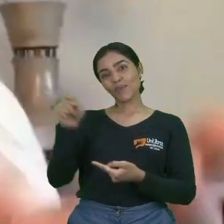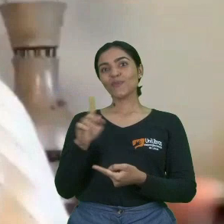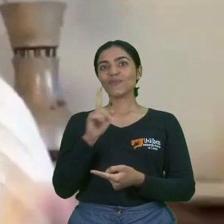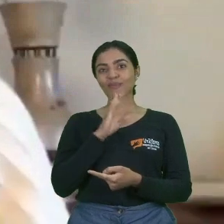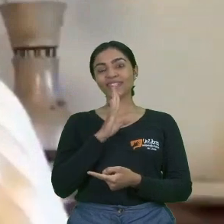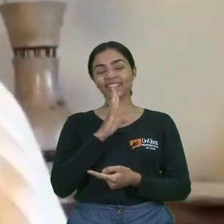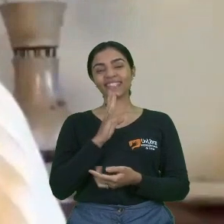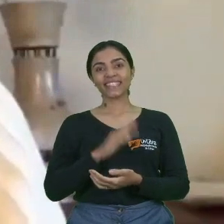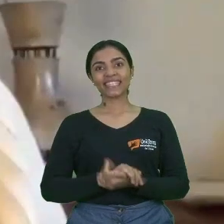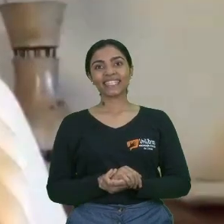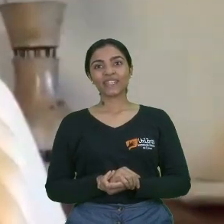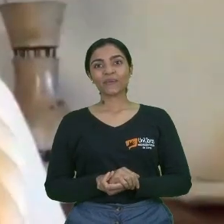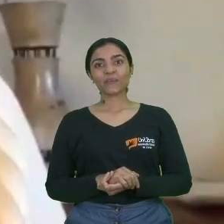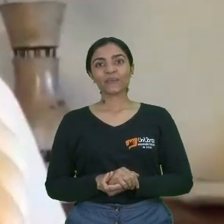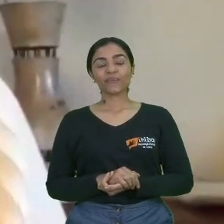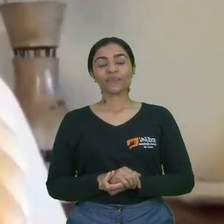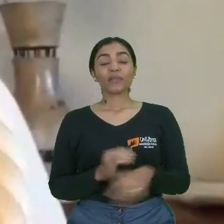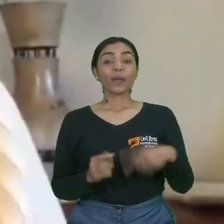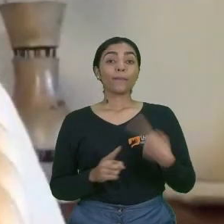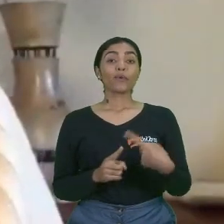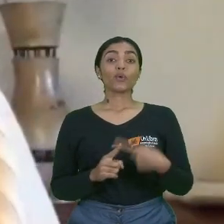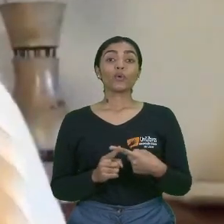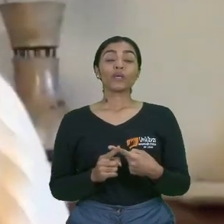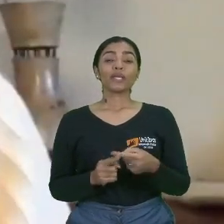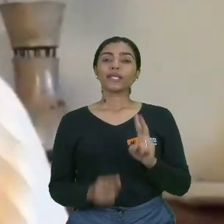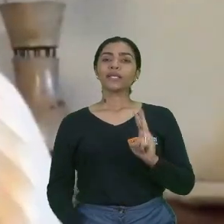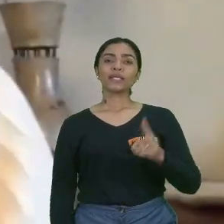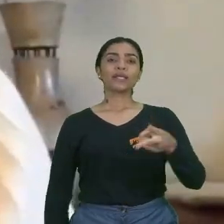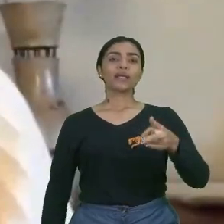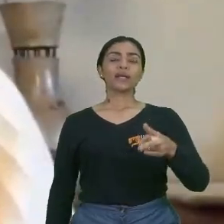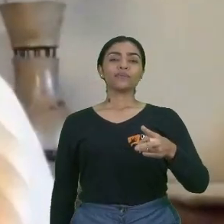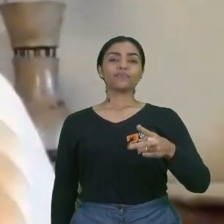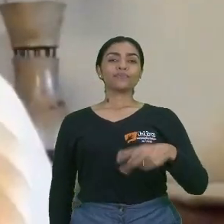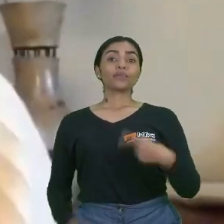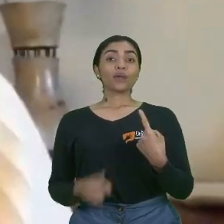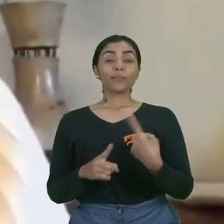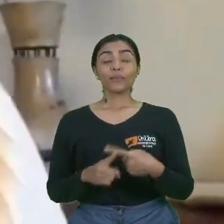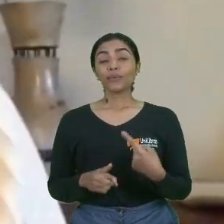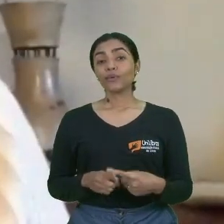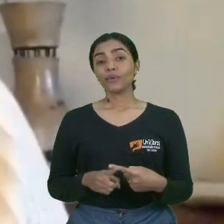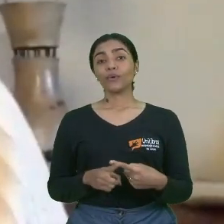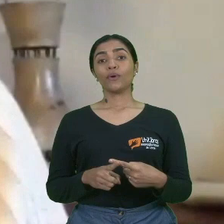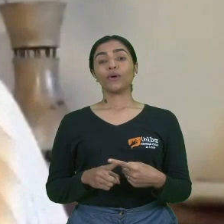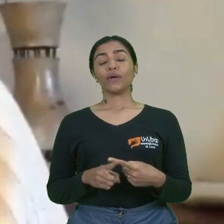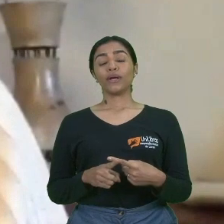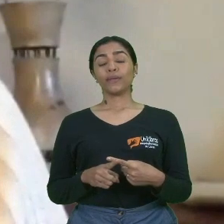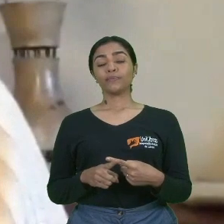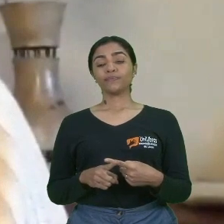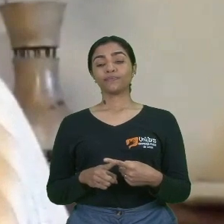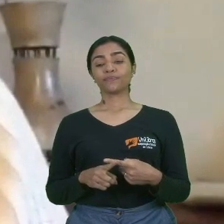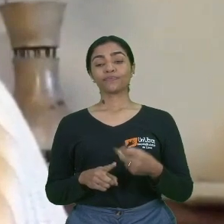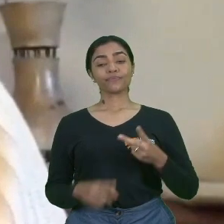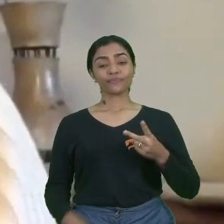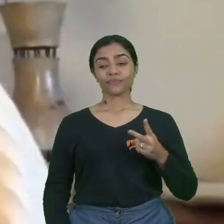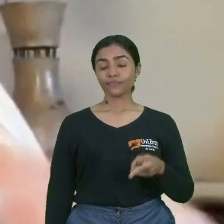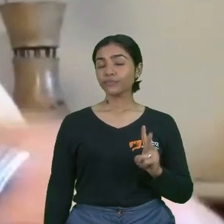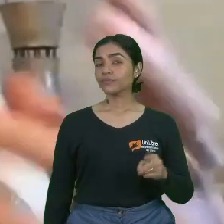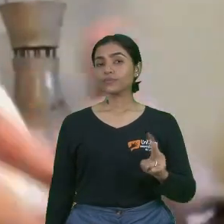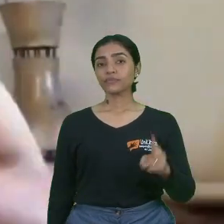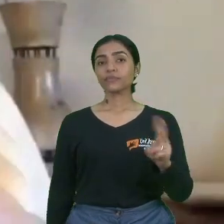porque ele continua quer dizer é porque ele está atendendo ainda né